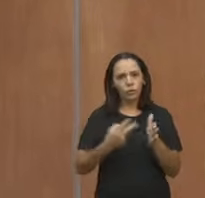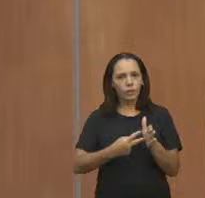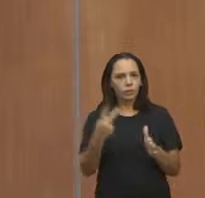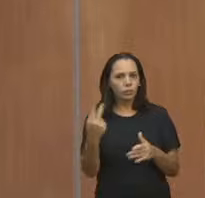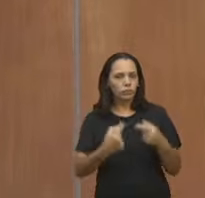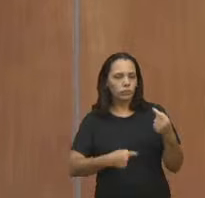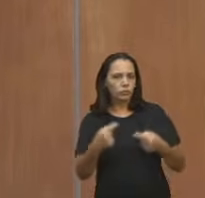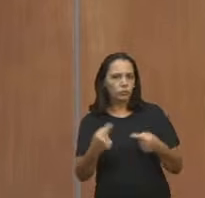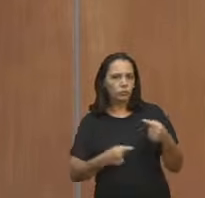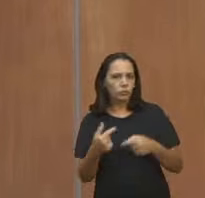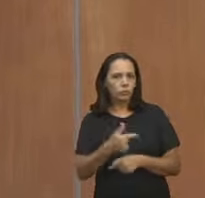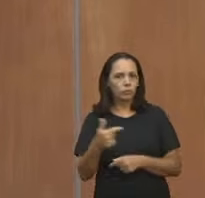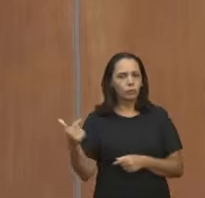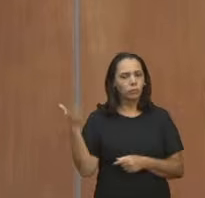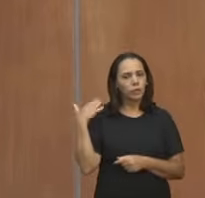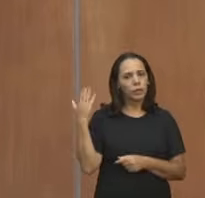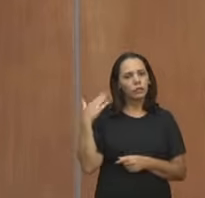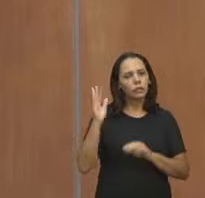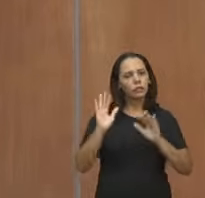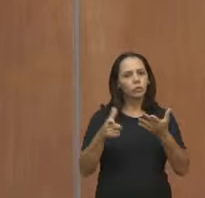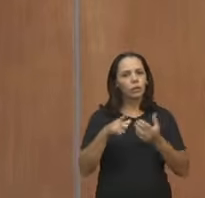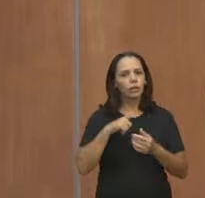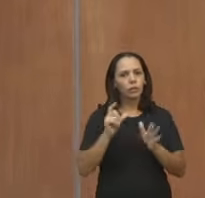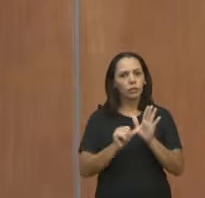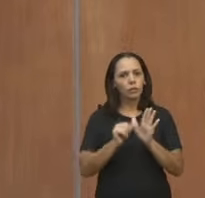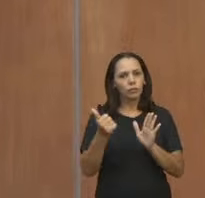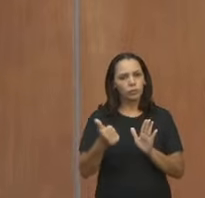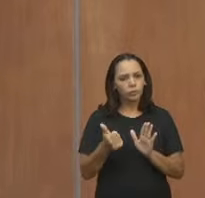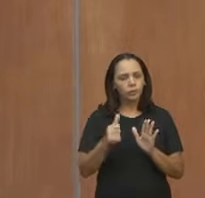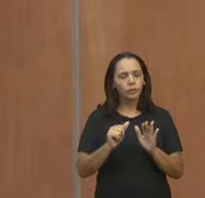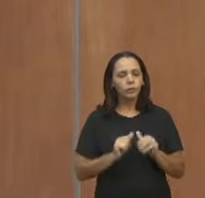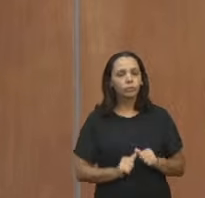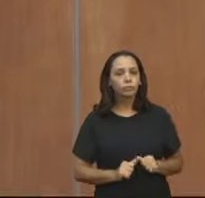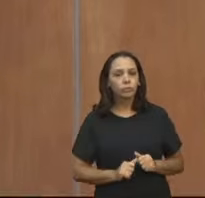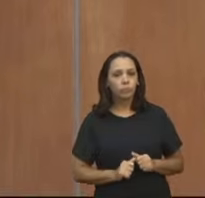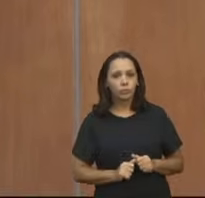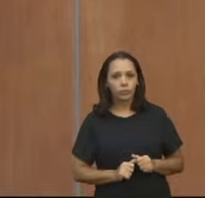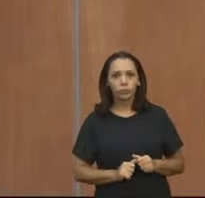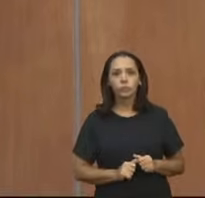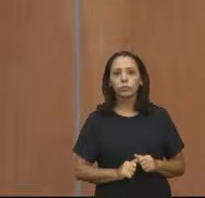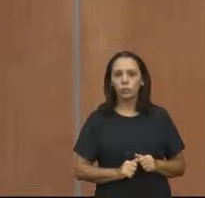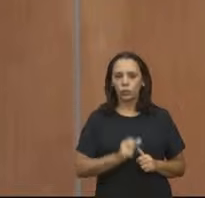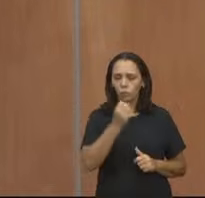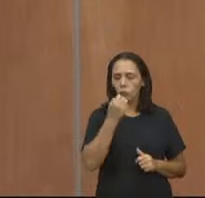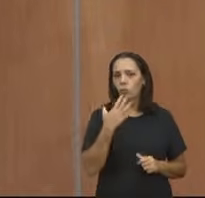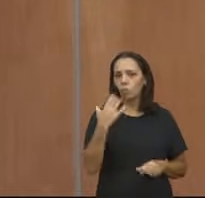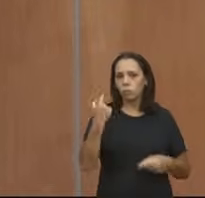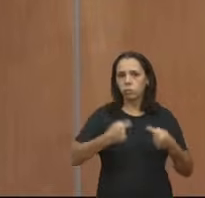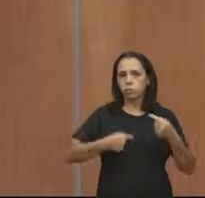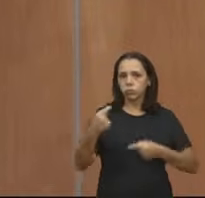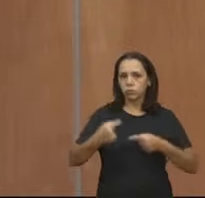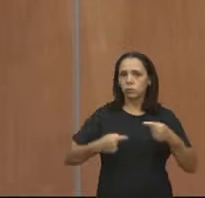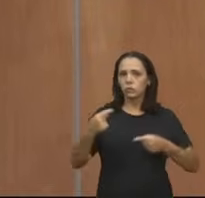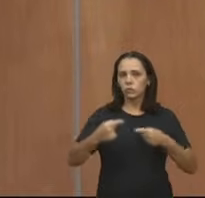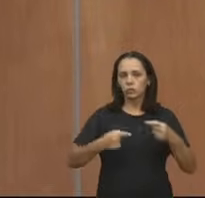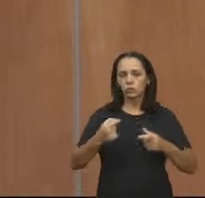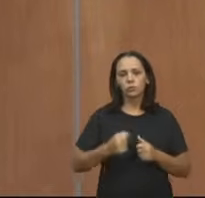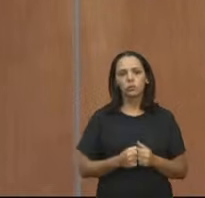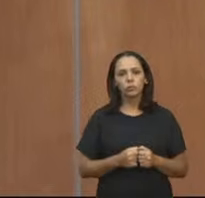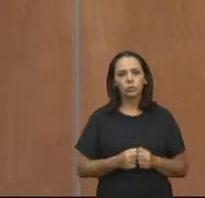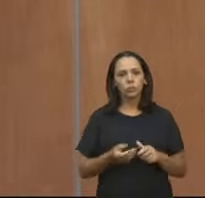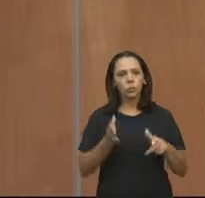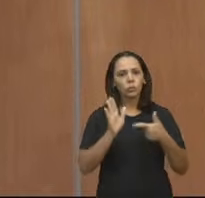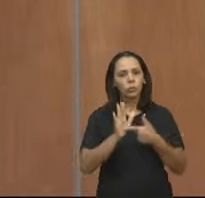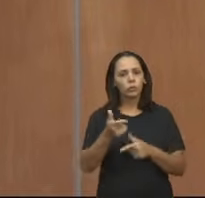discussão. Na semana passada nós fizemos a primeira discussão do projeto, foi bastante produtiva, e eu queria reforçar aqui mais